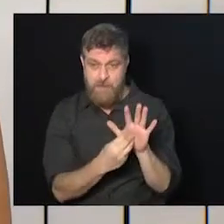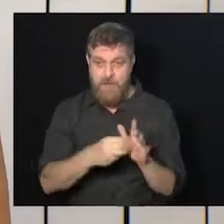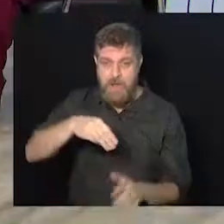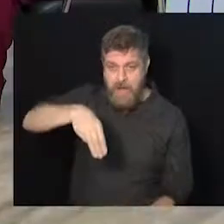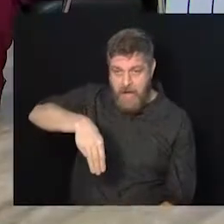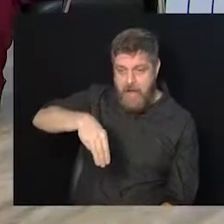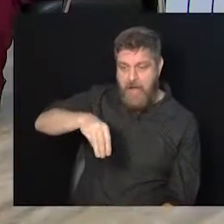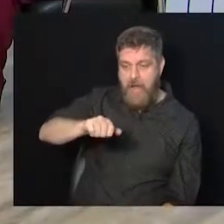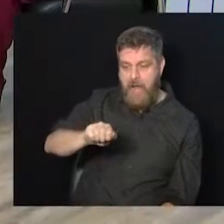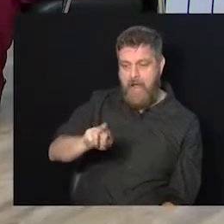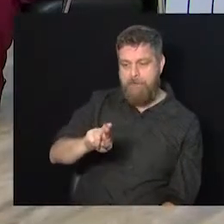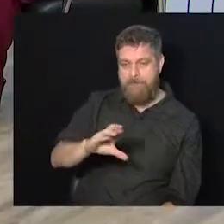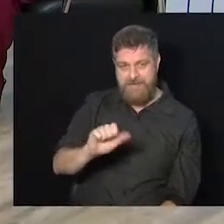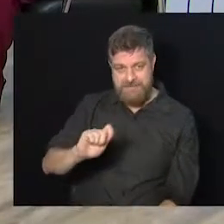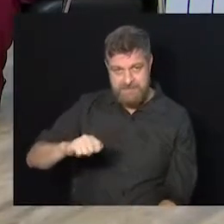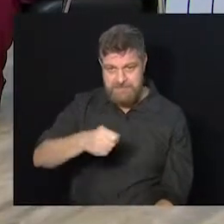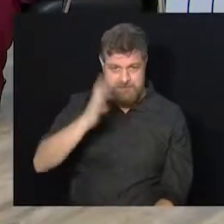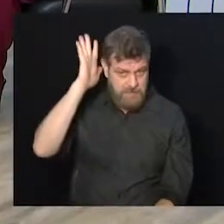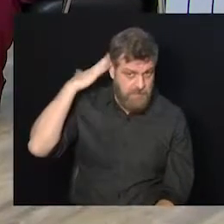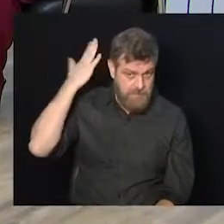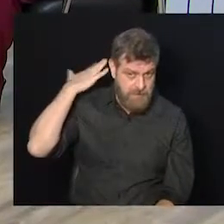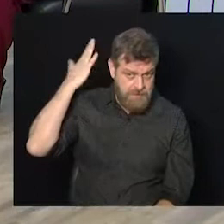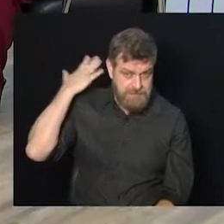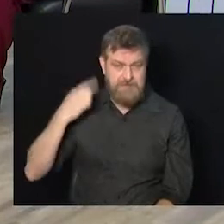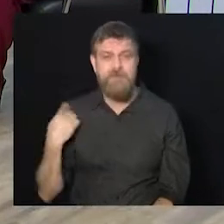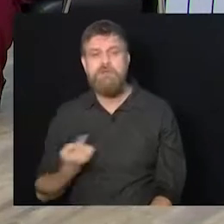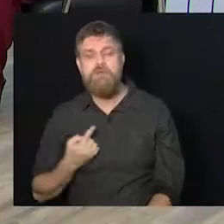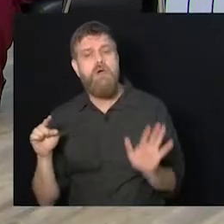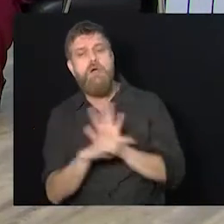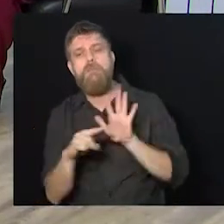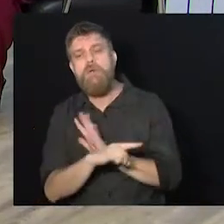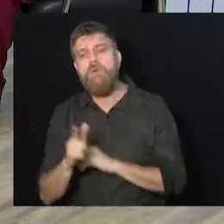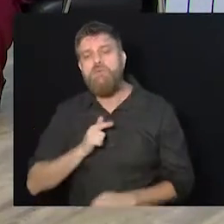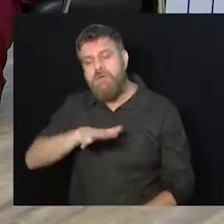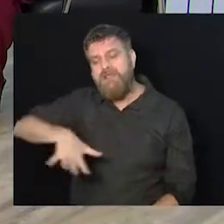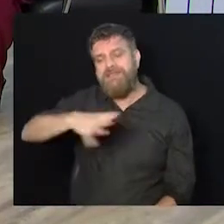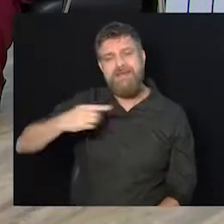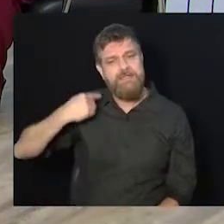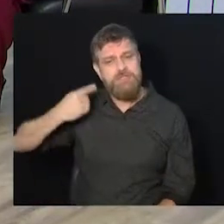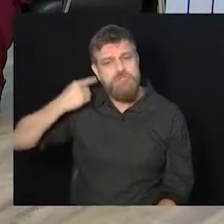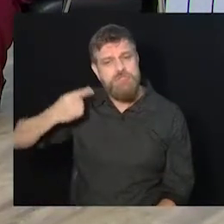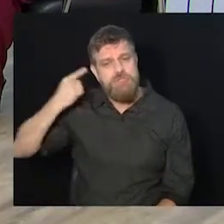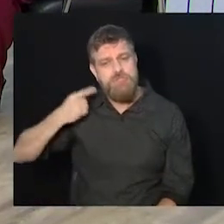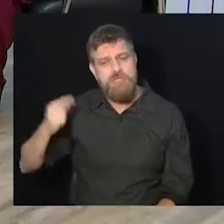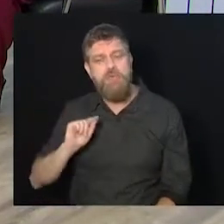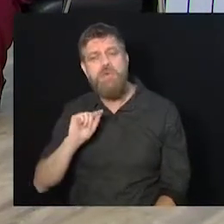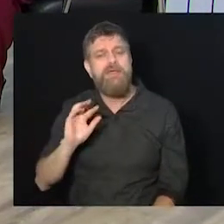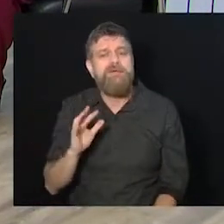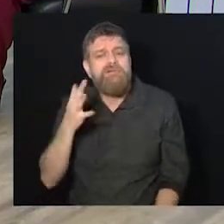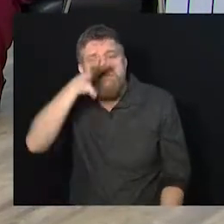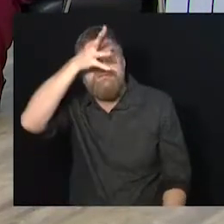Seja bem-vinda. Professora, obrigada. E qual a sua visão a respeito, dentro da área de Direito Ambiental, sobre tudo o que está